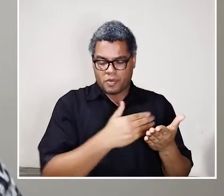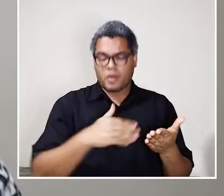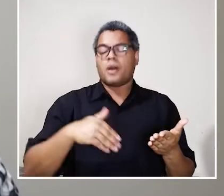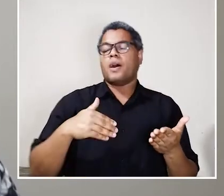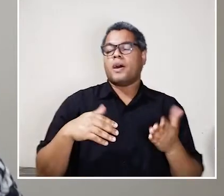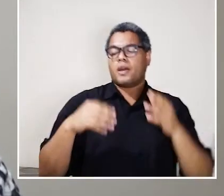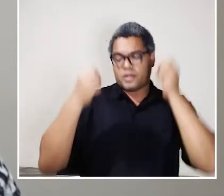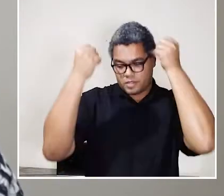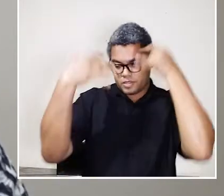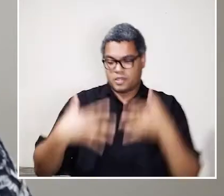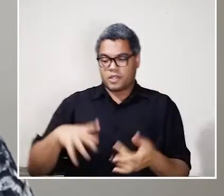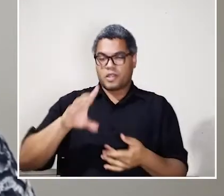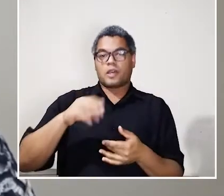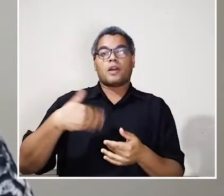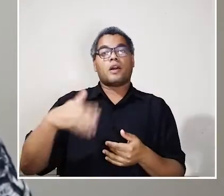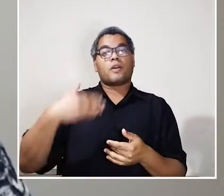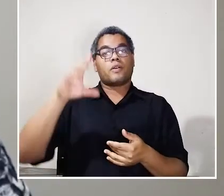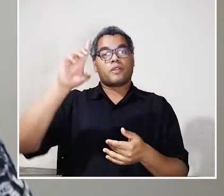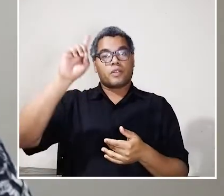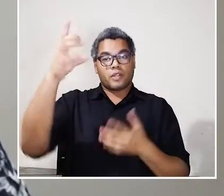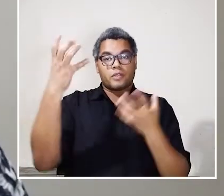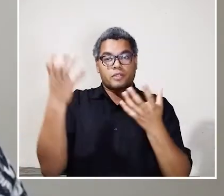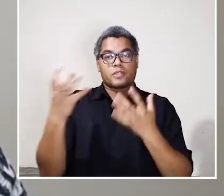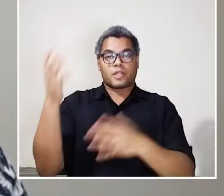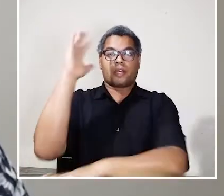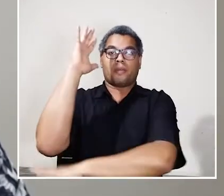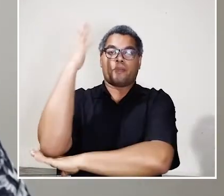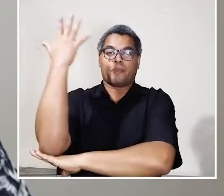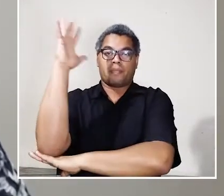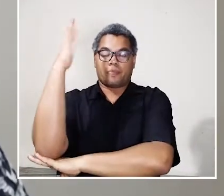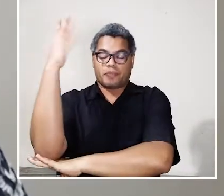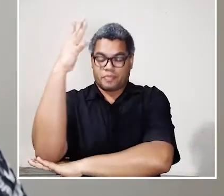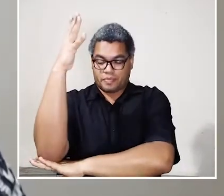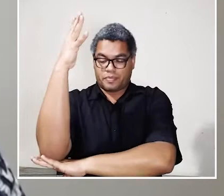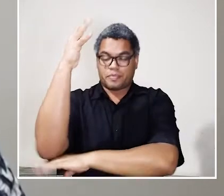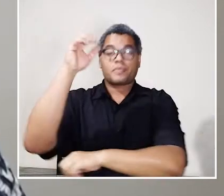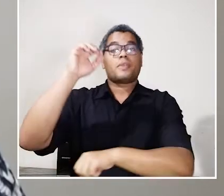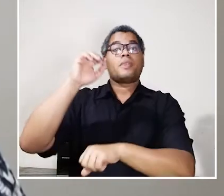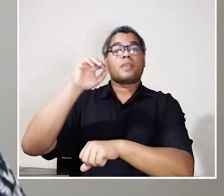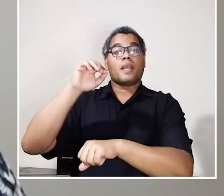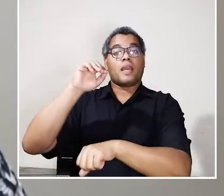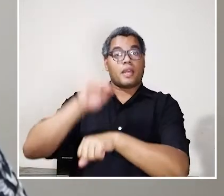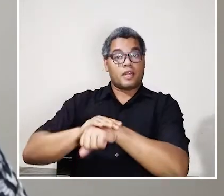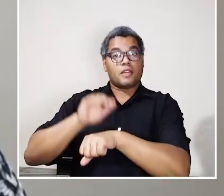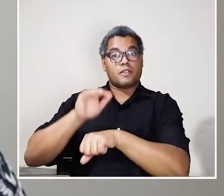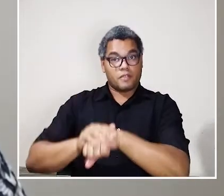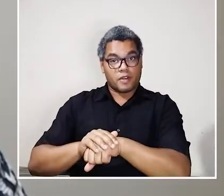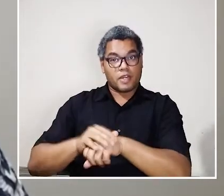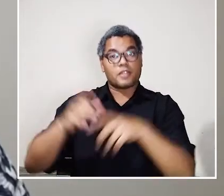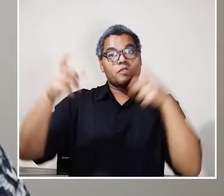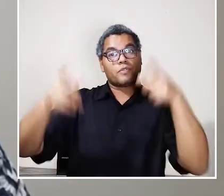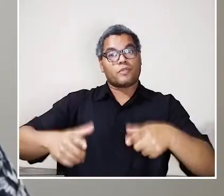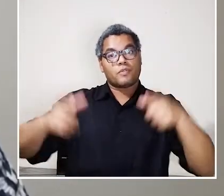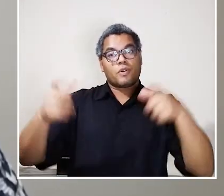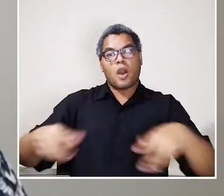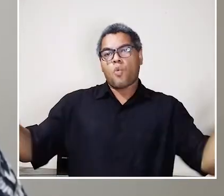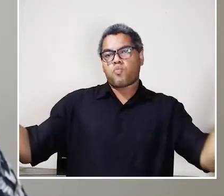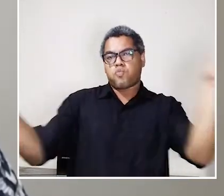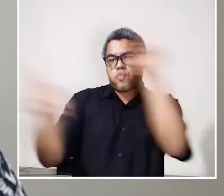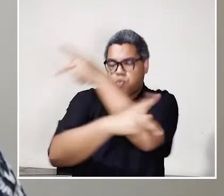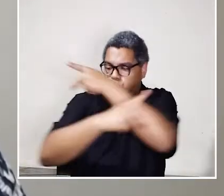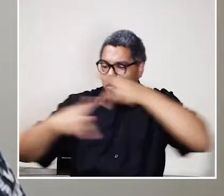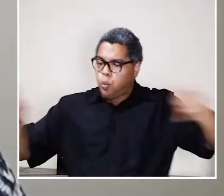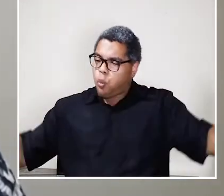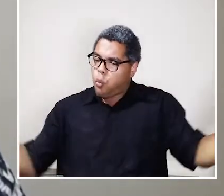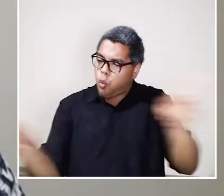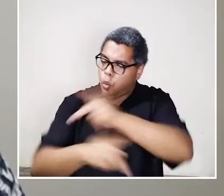assim: quando Deus quer um carvalho, ele o planta no lugar onde as tormentas o fortificarão e onde as chuvas